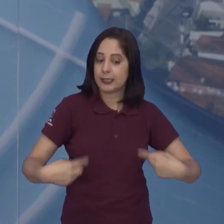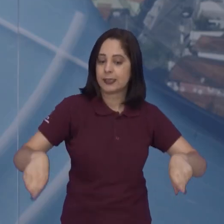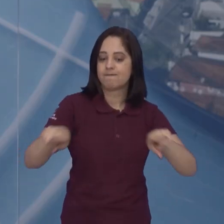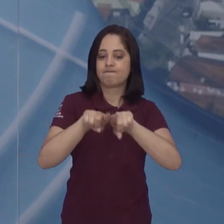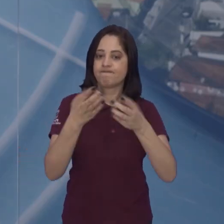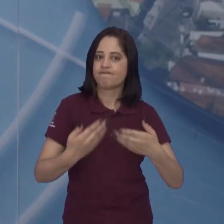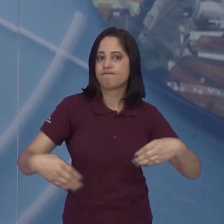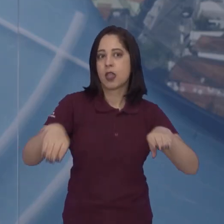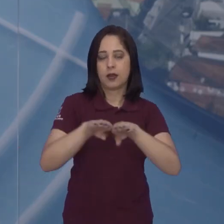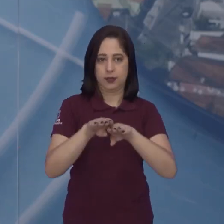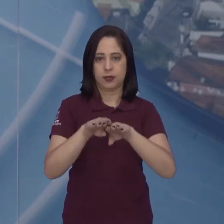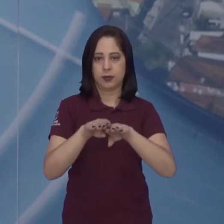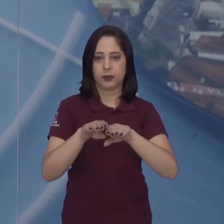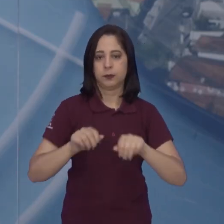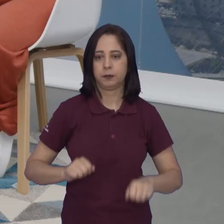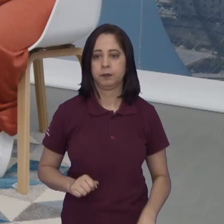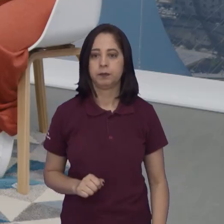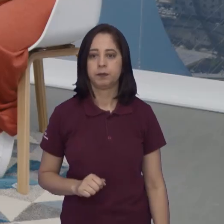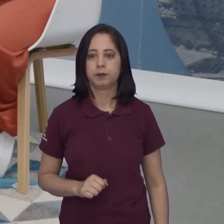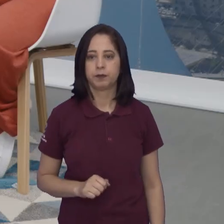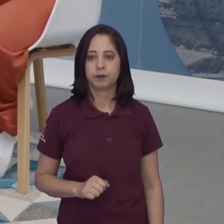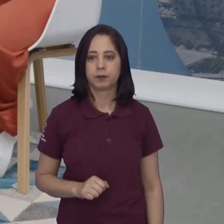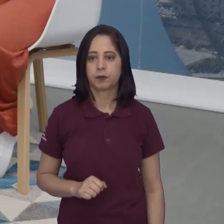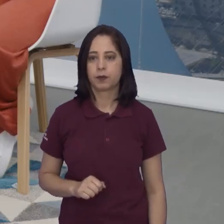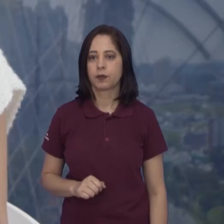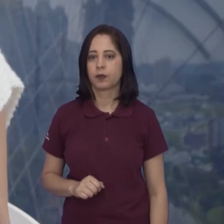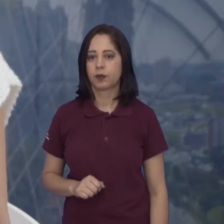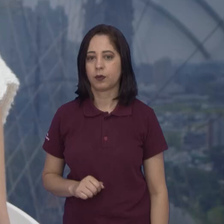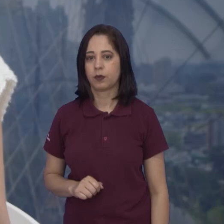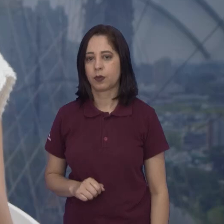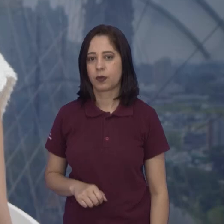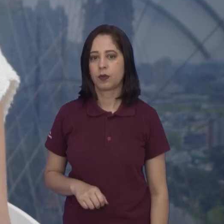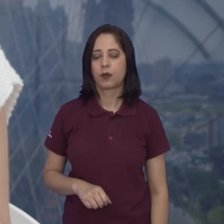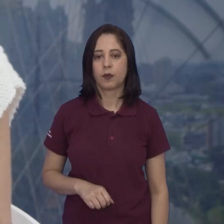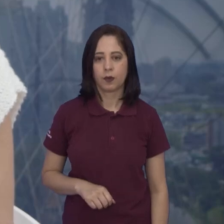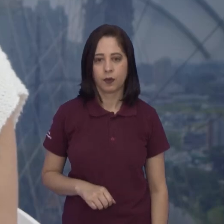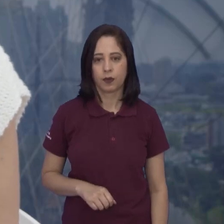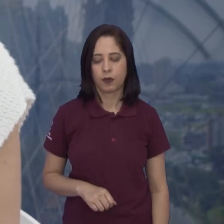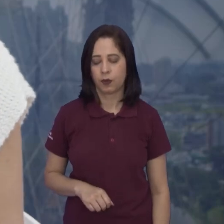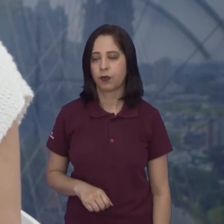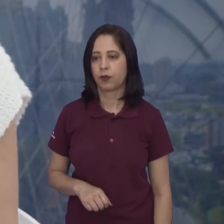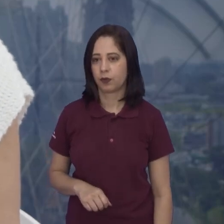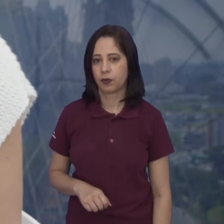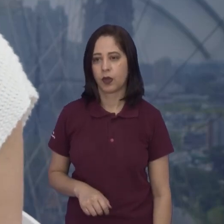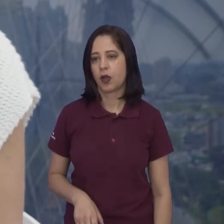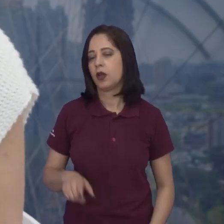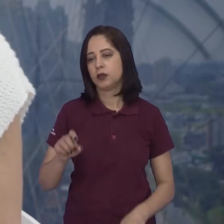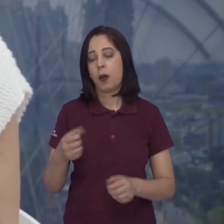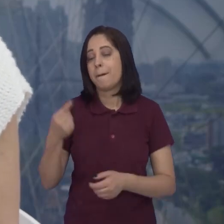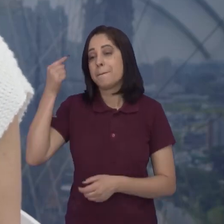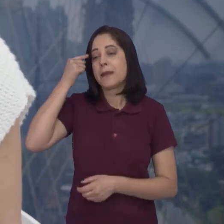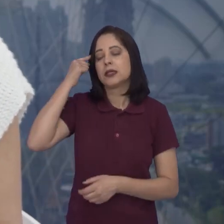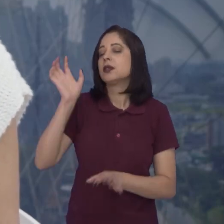né? Para que ninguém saia perdendo. Eu acredito que trazendo essa questão também da centralidade da cidade, né, pensando no planejamento urbano de